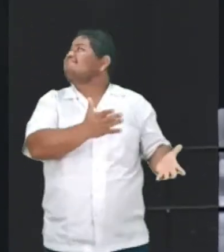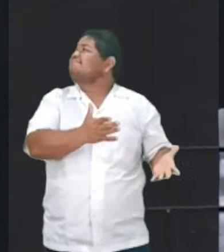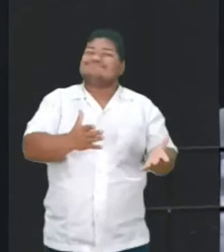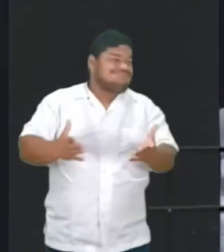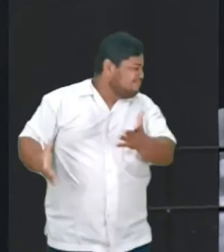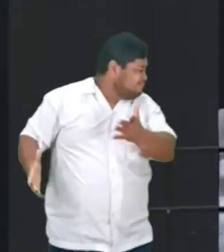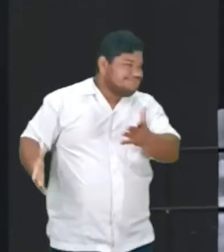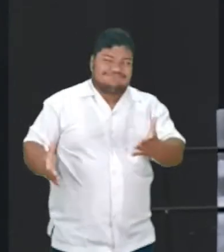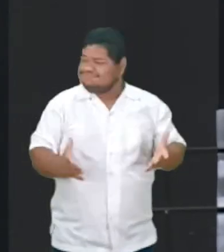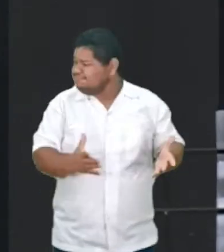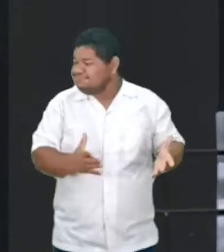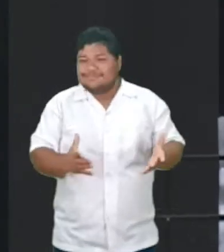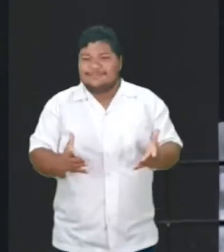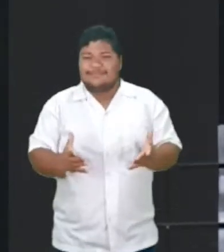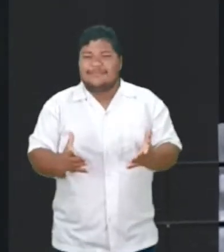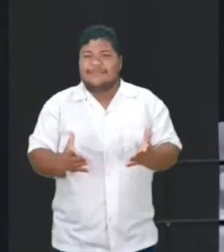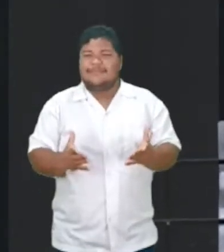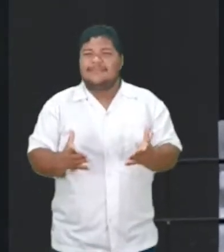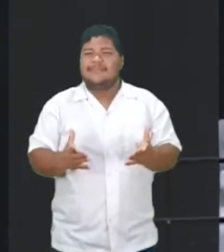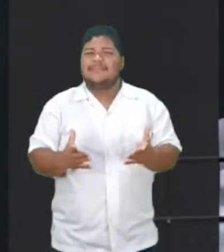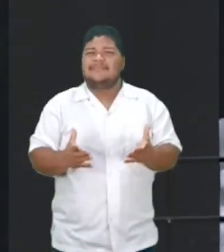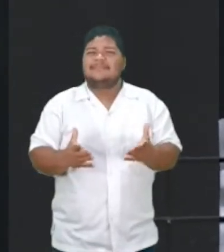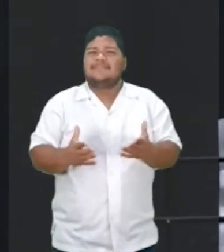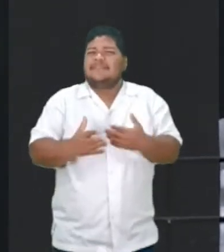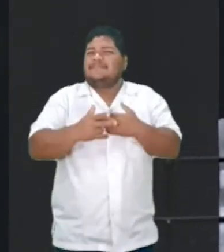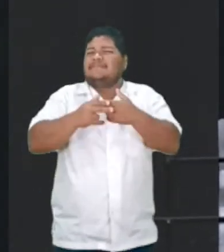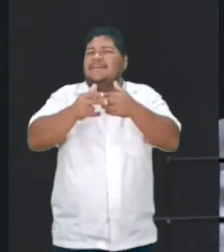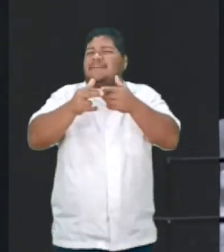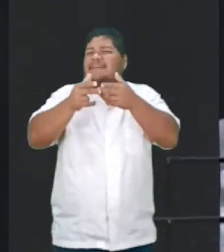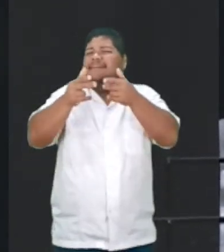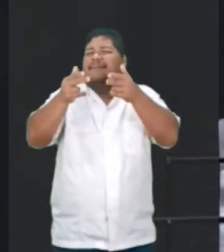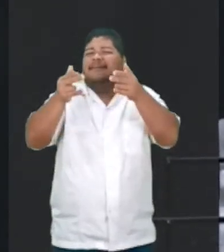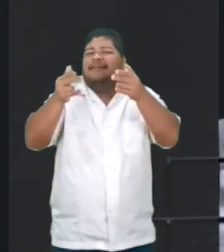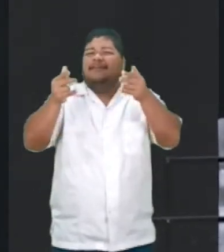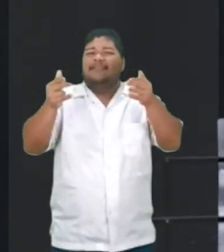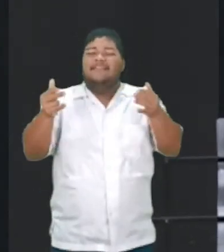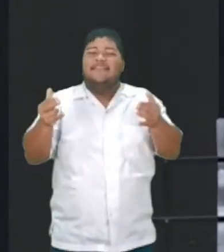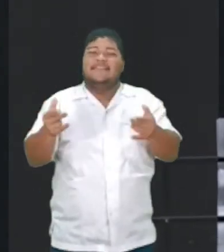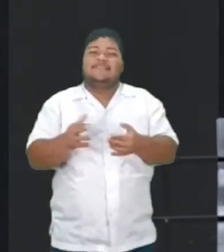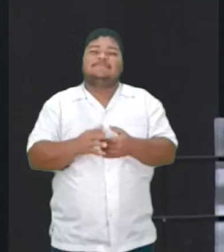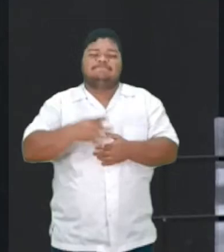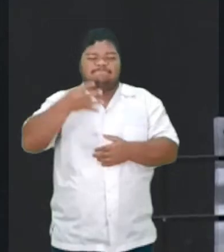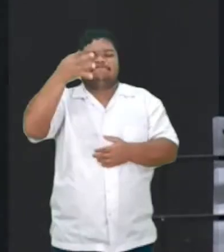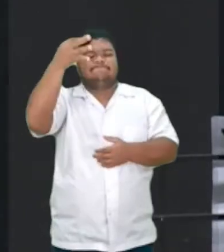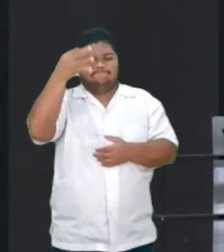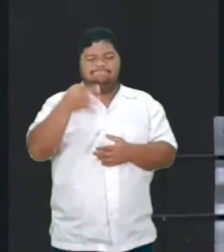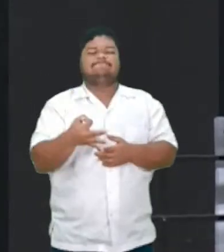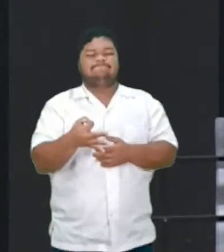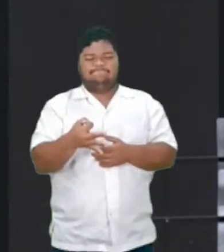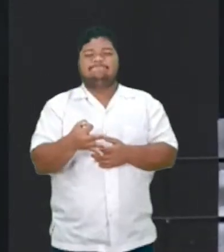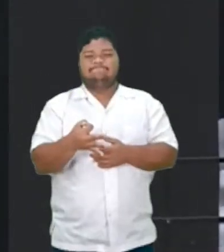Tem vários dados conflitantes, mas uma certeza nós temos: